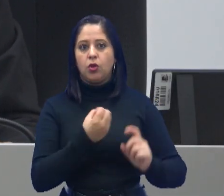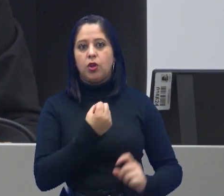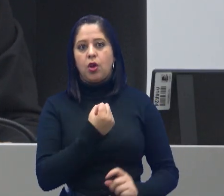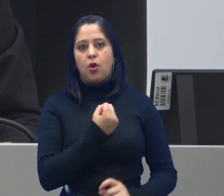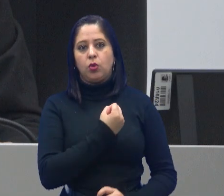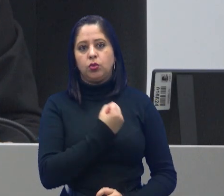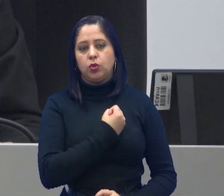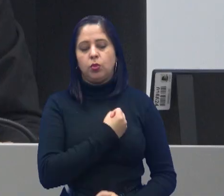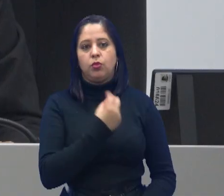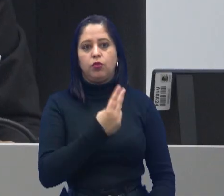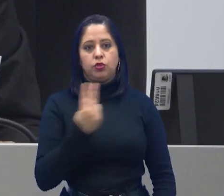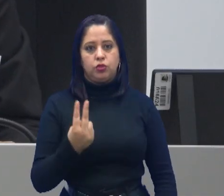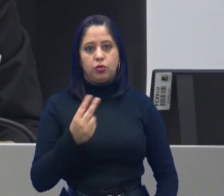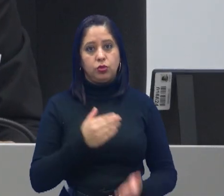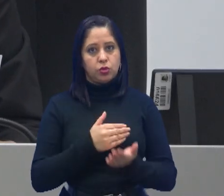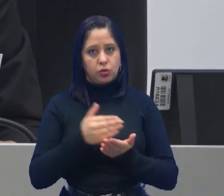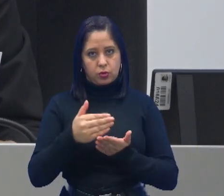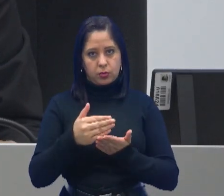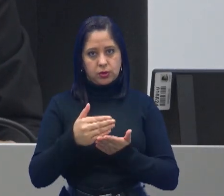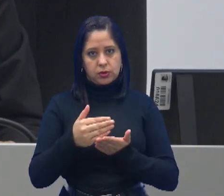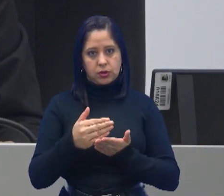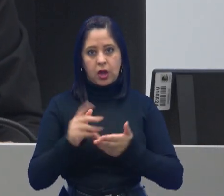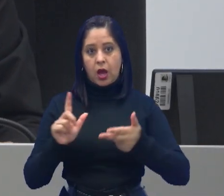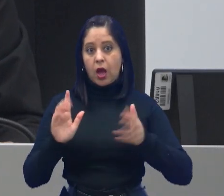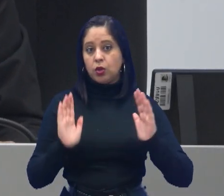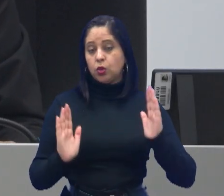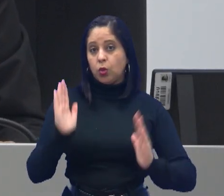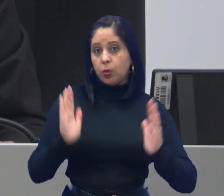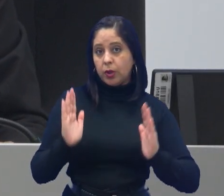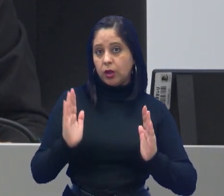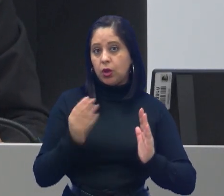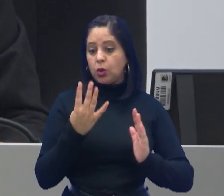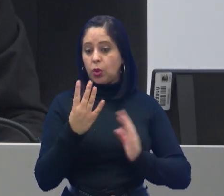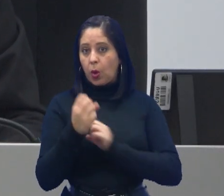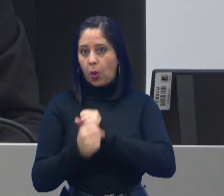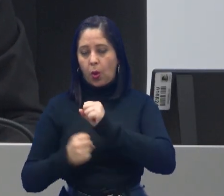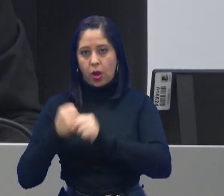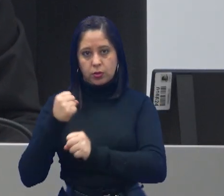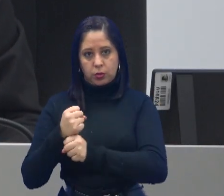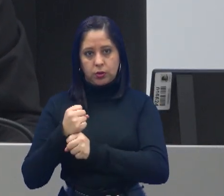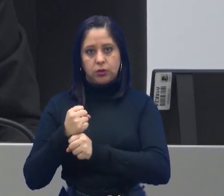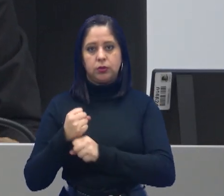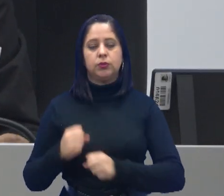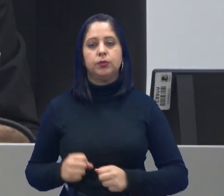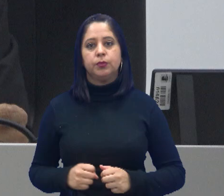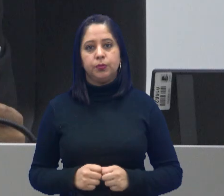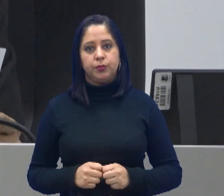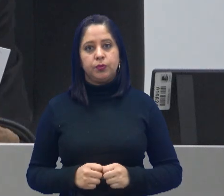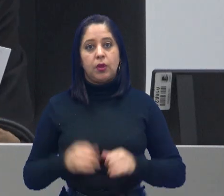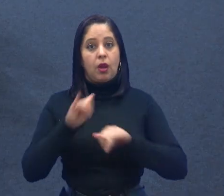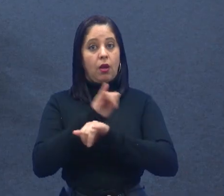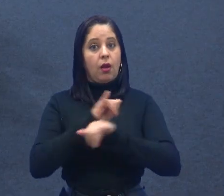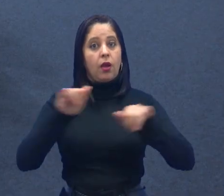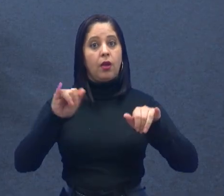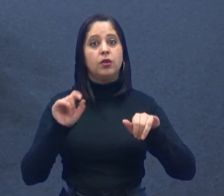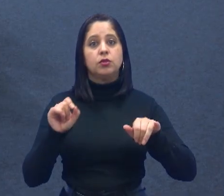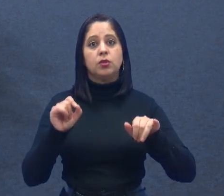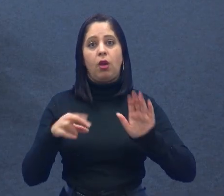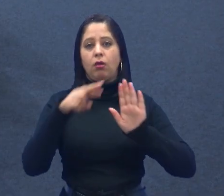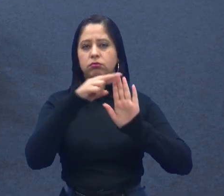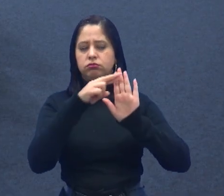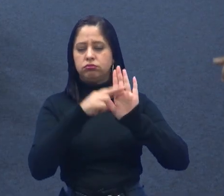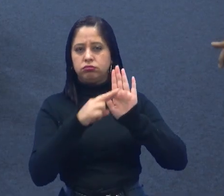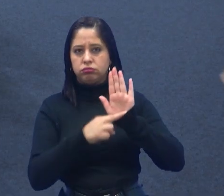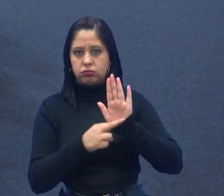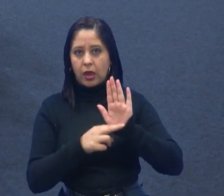ordinária da 2ª sessão legislativa da 19ª legislatura. Informa a todos os presentes que nos termos regimentais